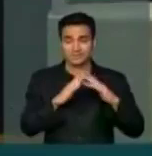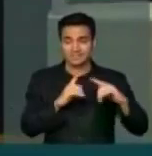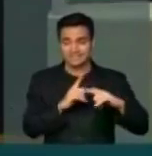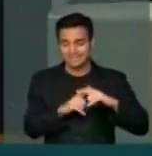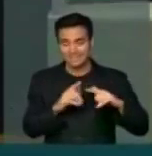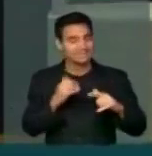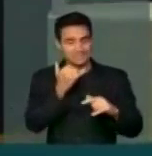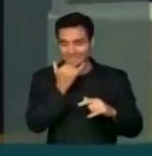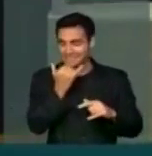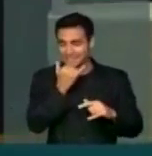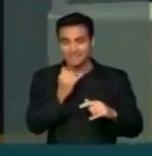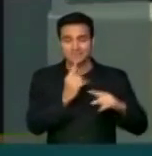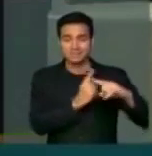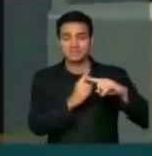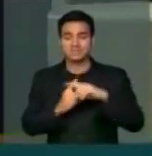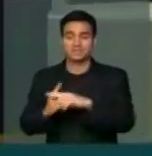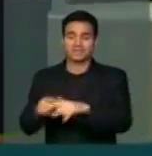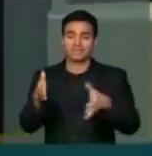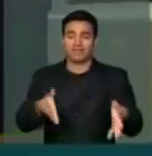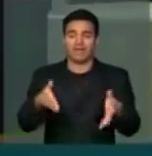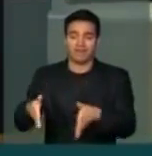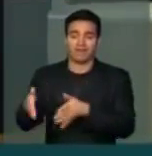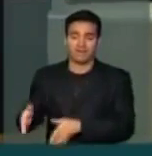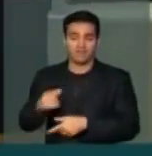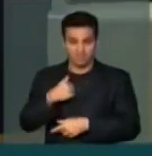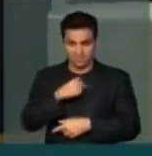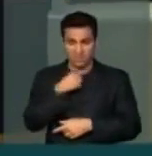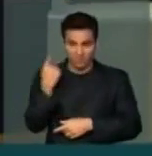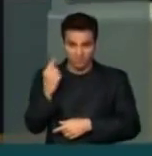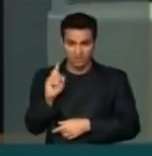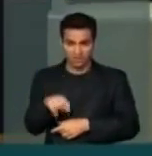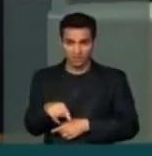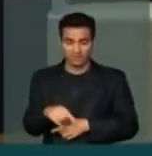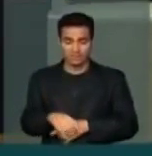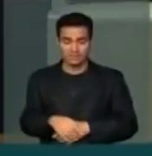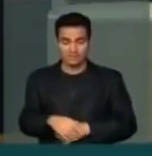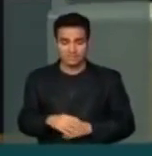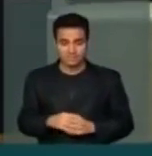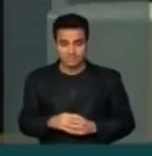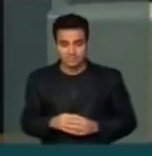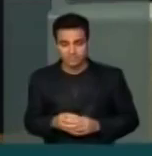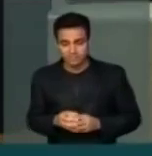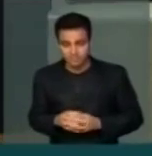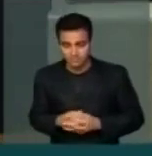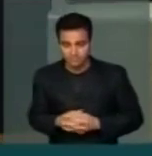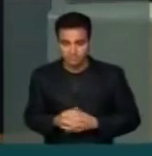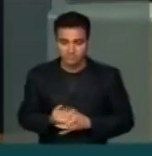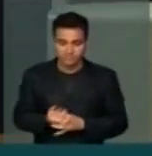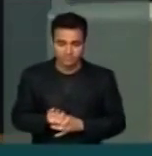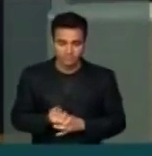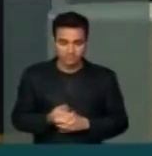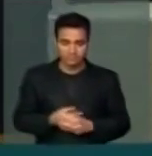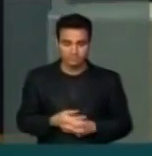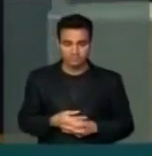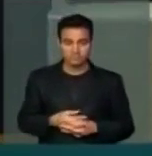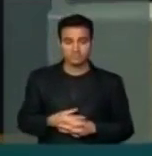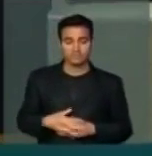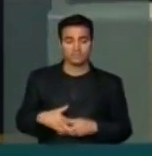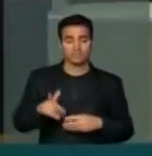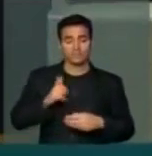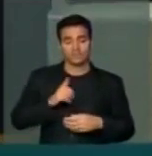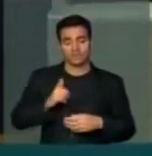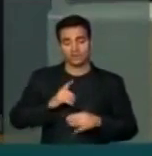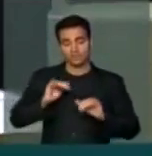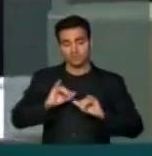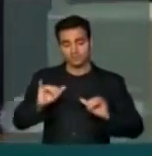aqui, vou até pedir a taquigrafia e aqui a Câmara que dê uma divulgação, inclusive